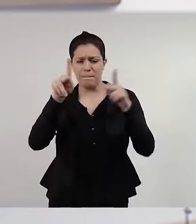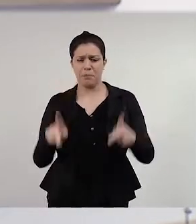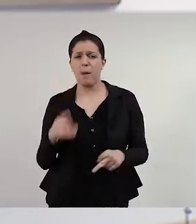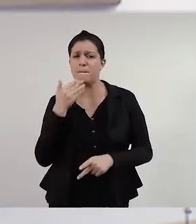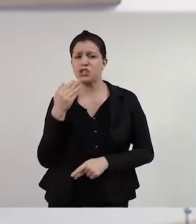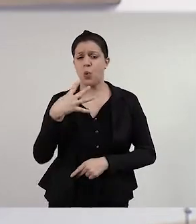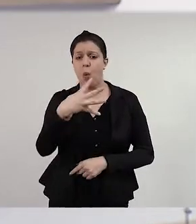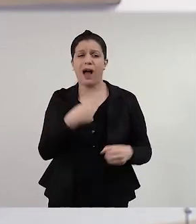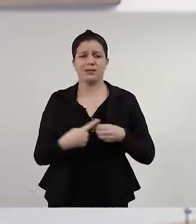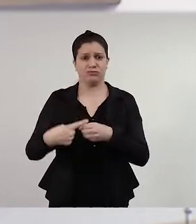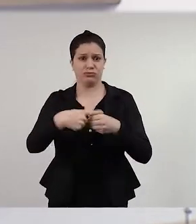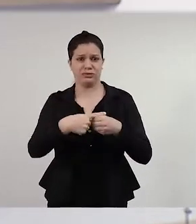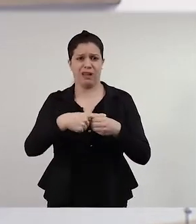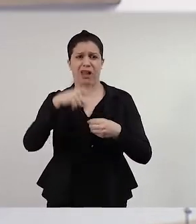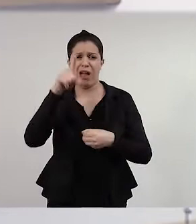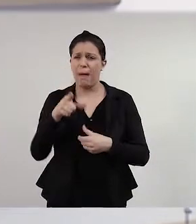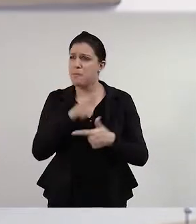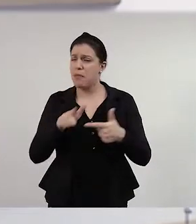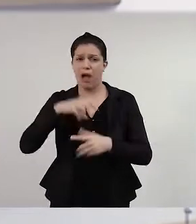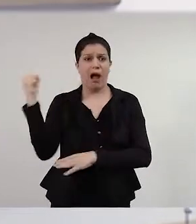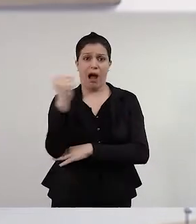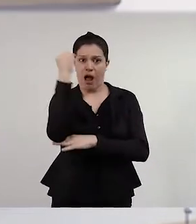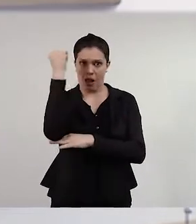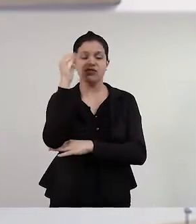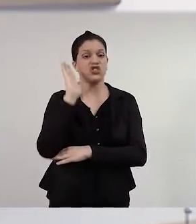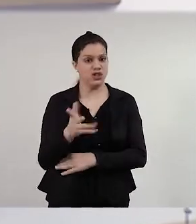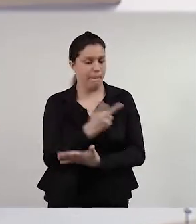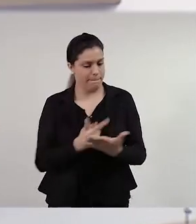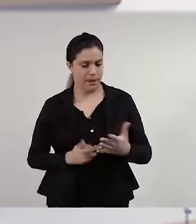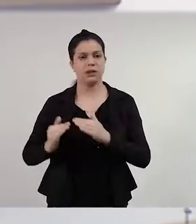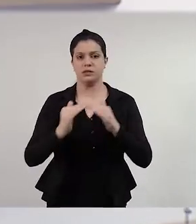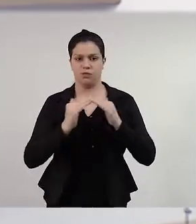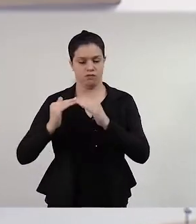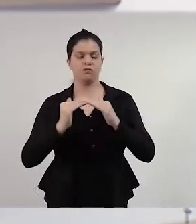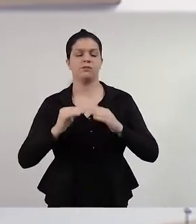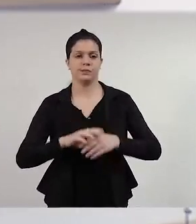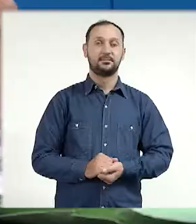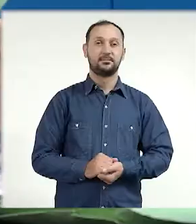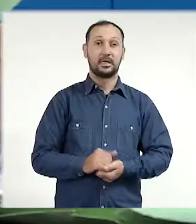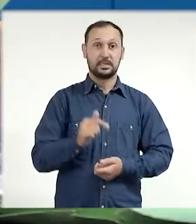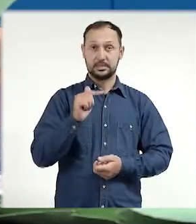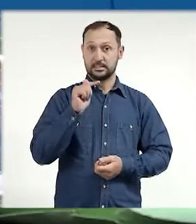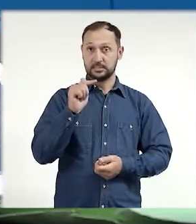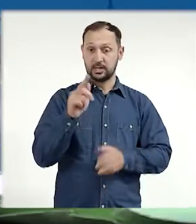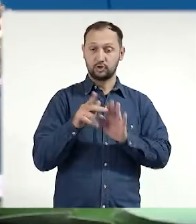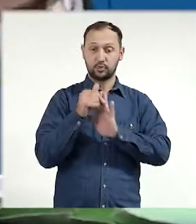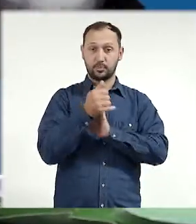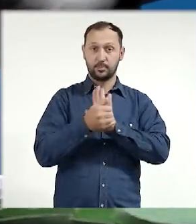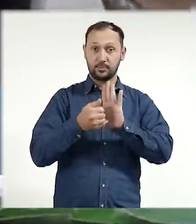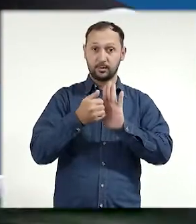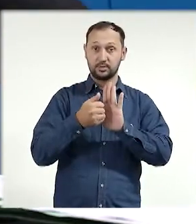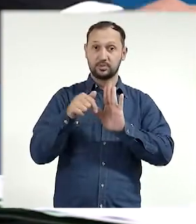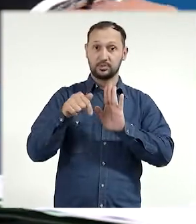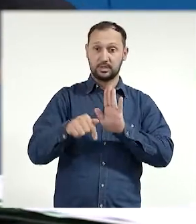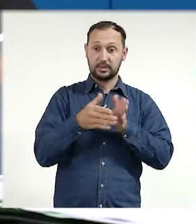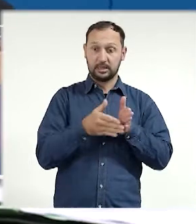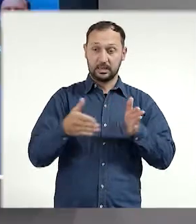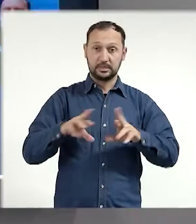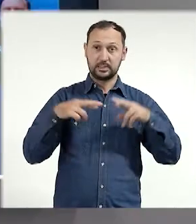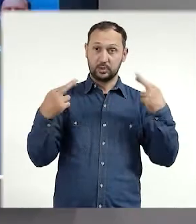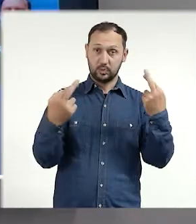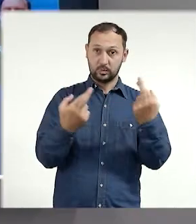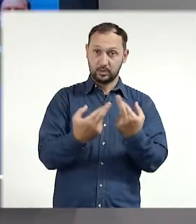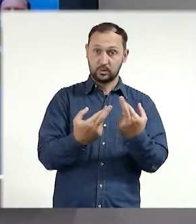de 4 municípios do estado. Em todos os casos, o parecer foi favorável. 7 projetos receberam parecer